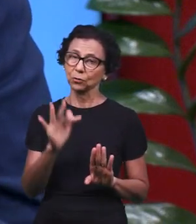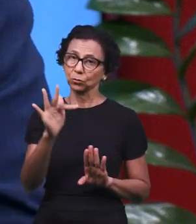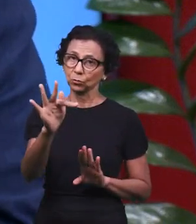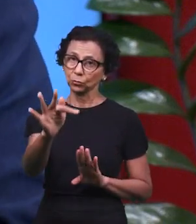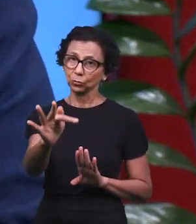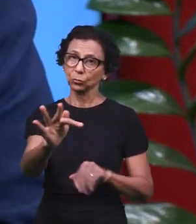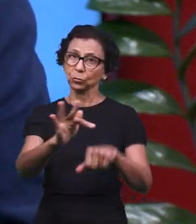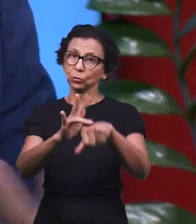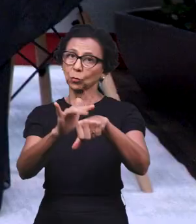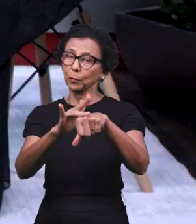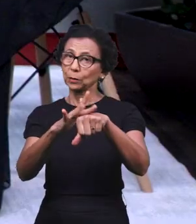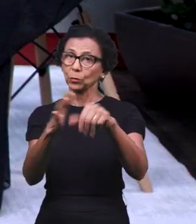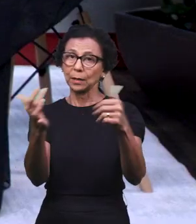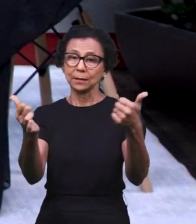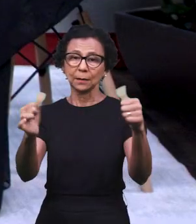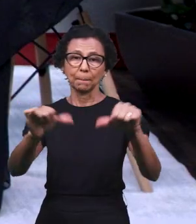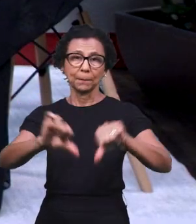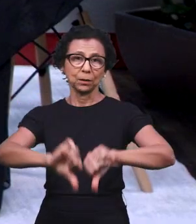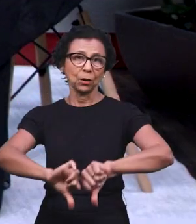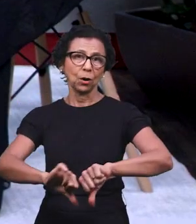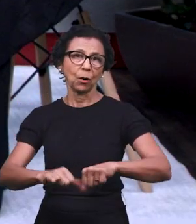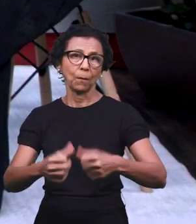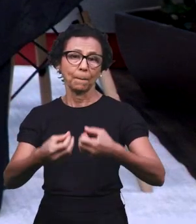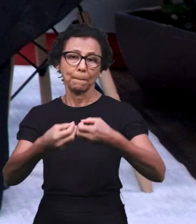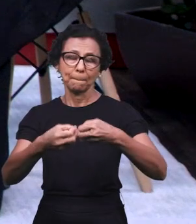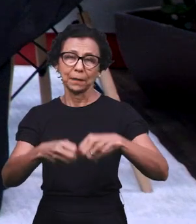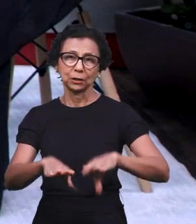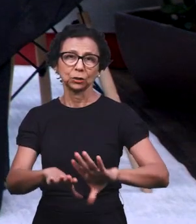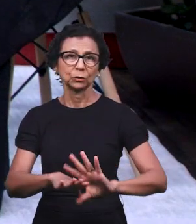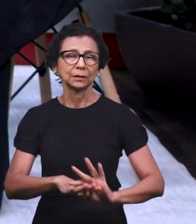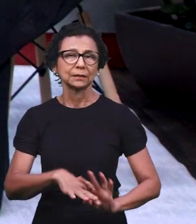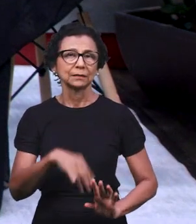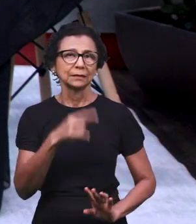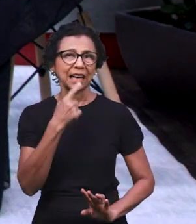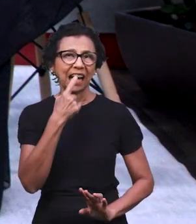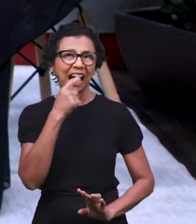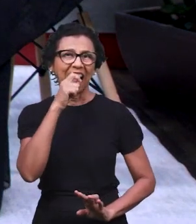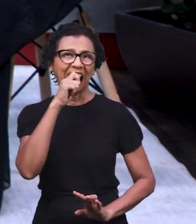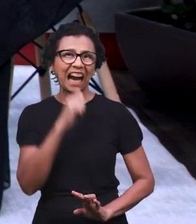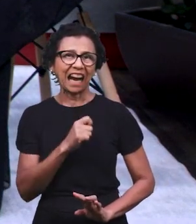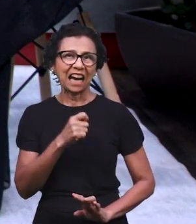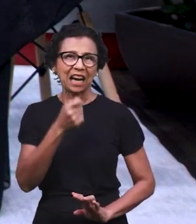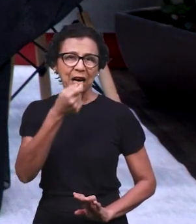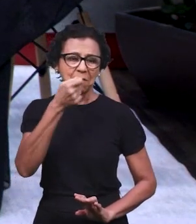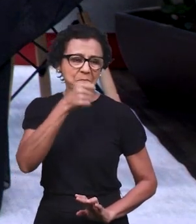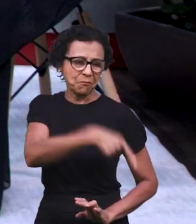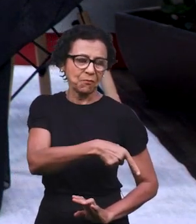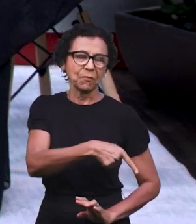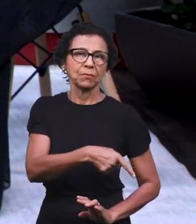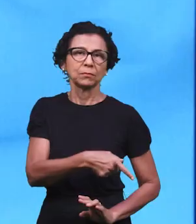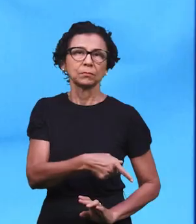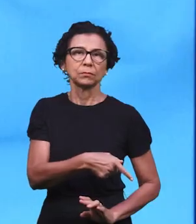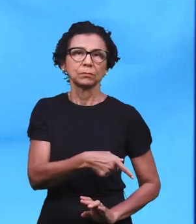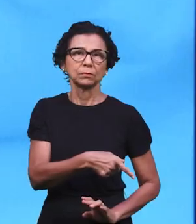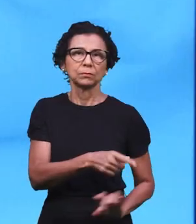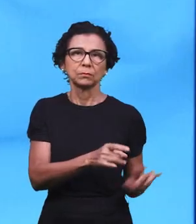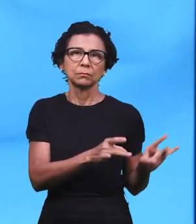dente. Porque para nós dentistas, perder um dente é algo muito, muito grave, né? E às vezes no início você tem um